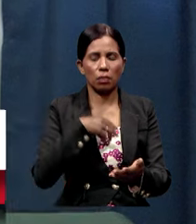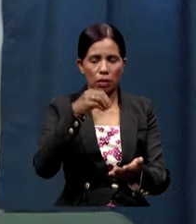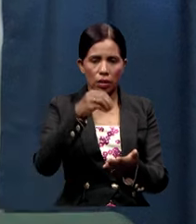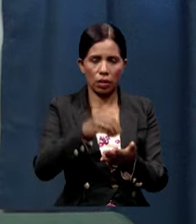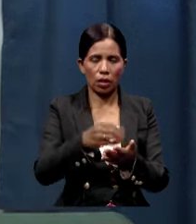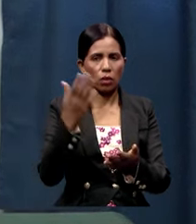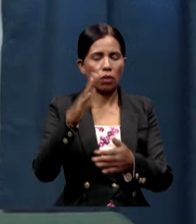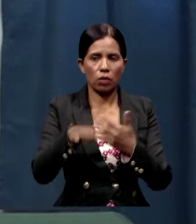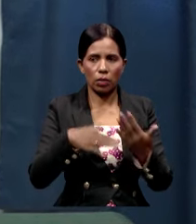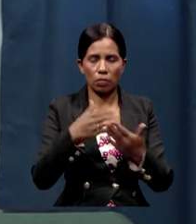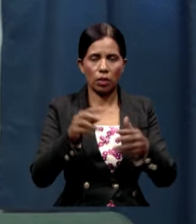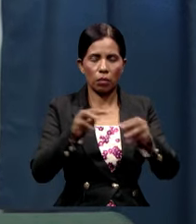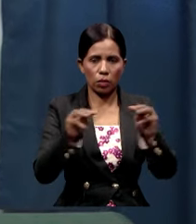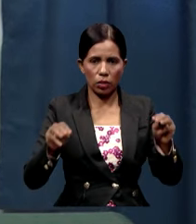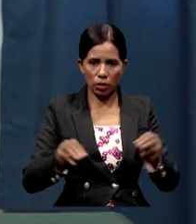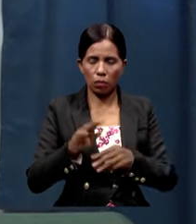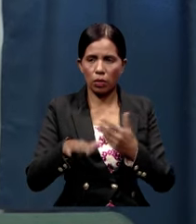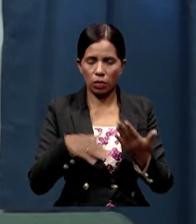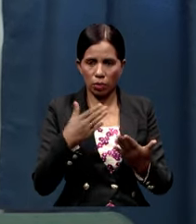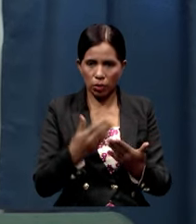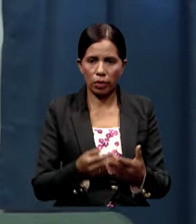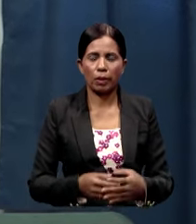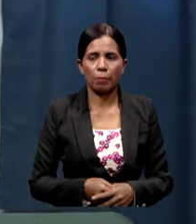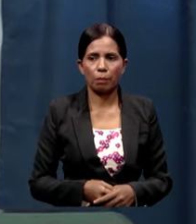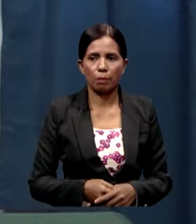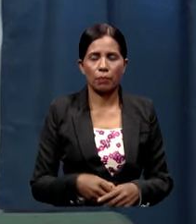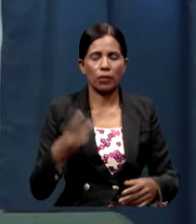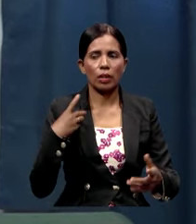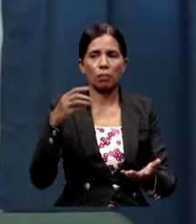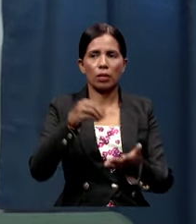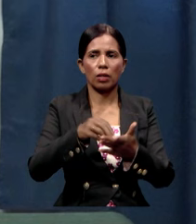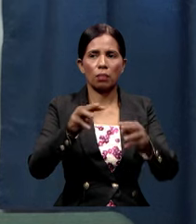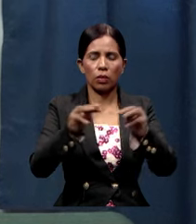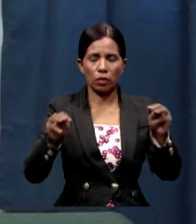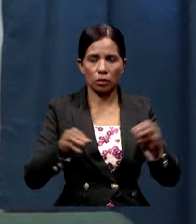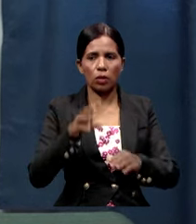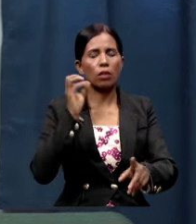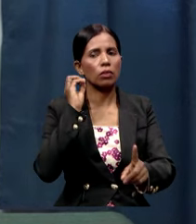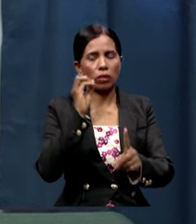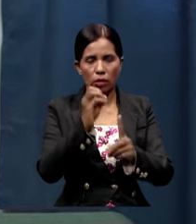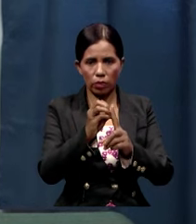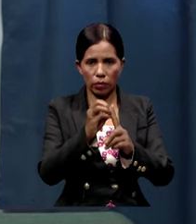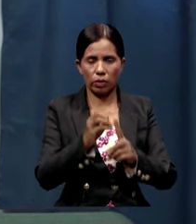edital e a município só tudo. Ami fixa edital e município só objetivo